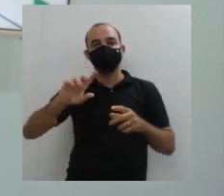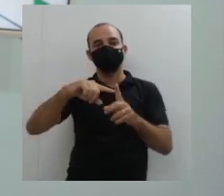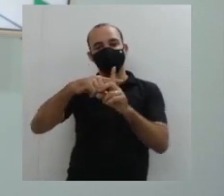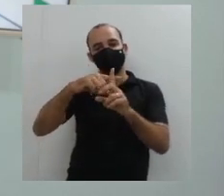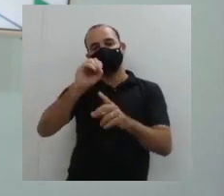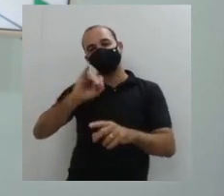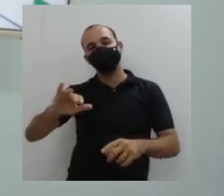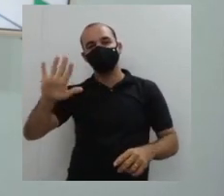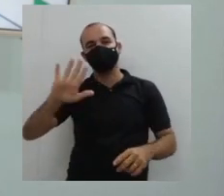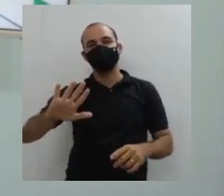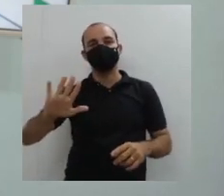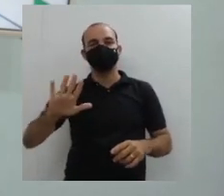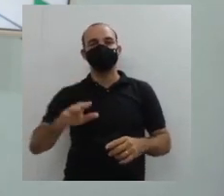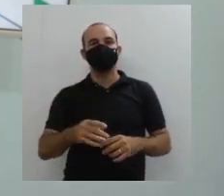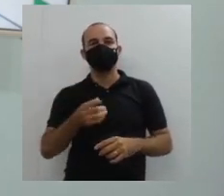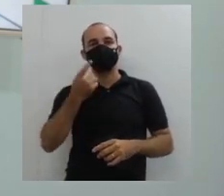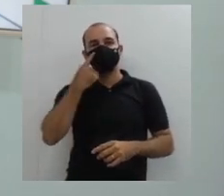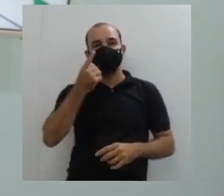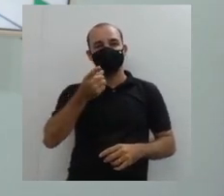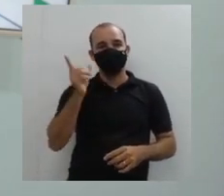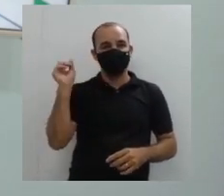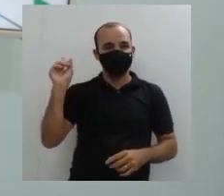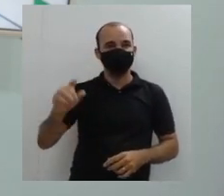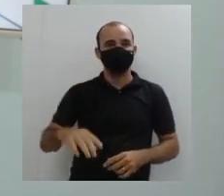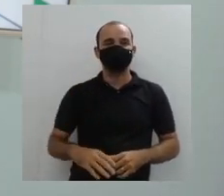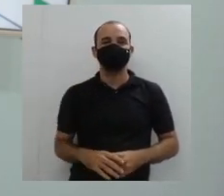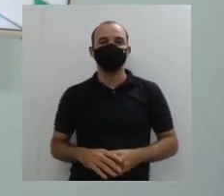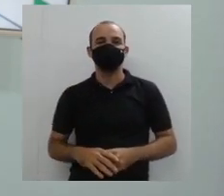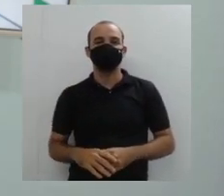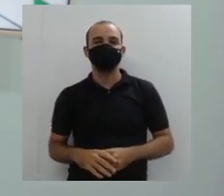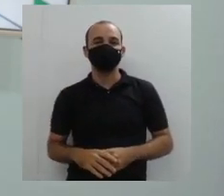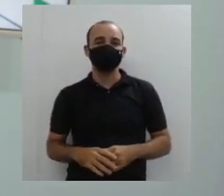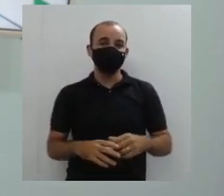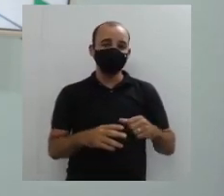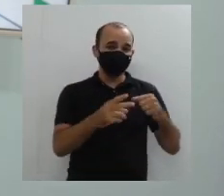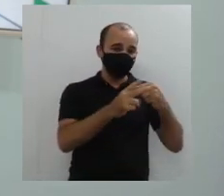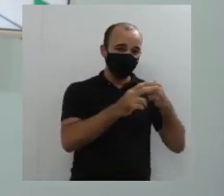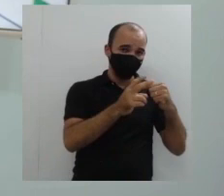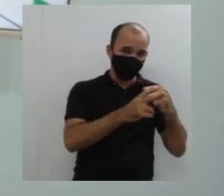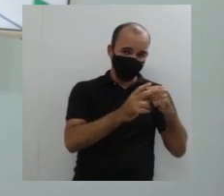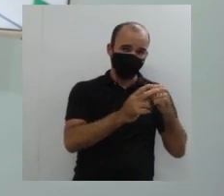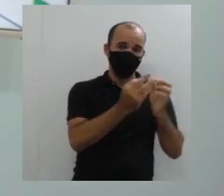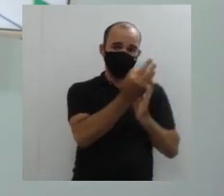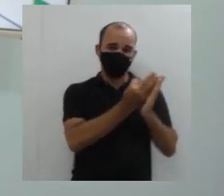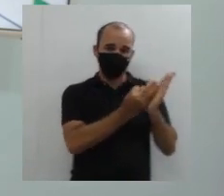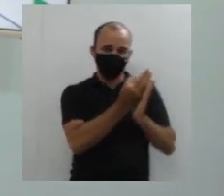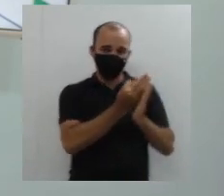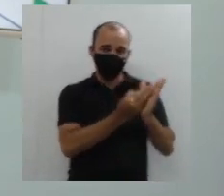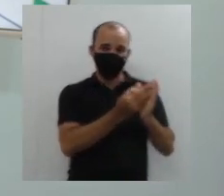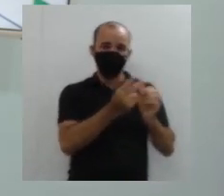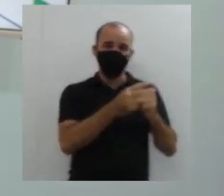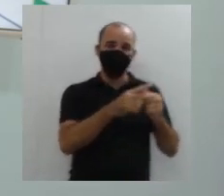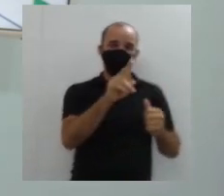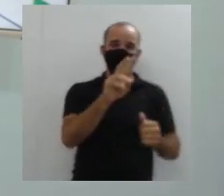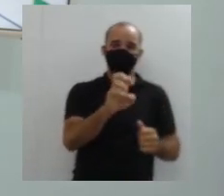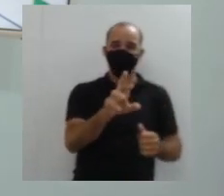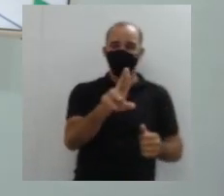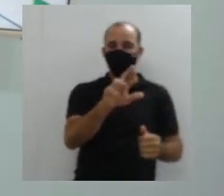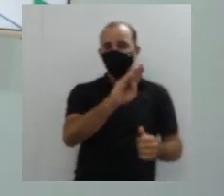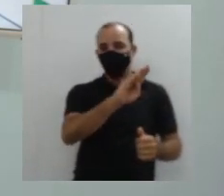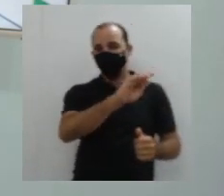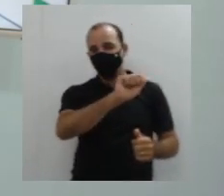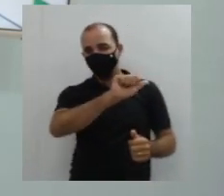vamos adiante. Vamos ver aqui essa relação do verbal e do não verbal na comunicação. Vejam